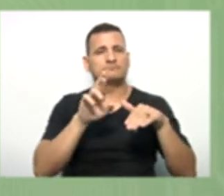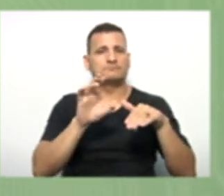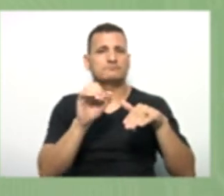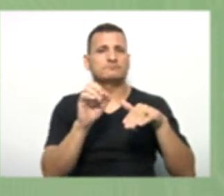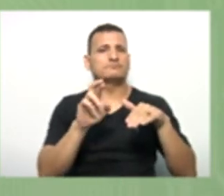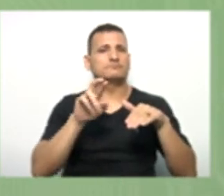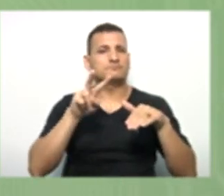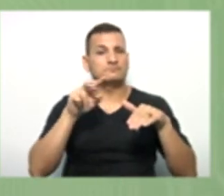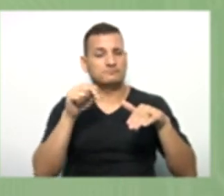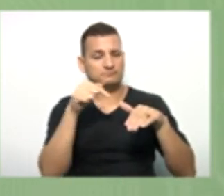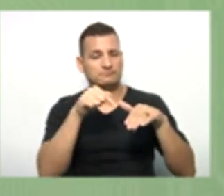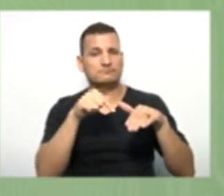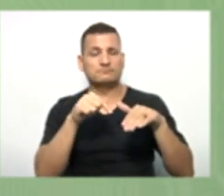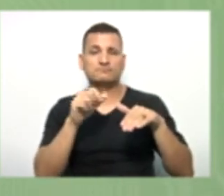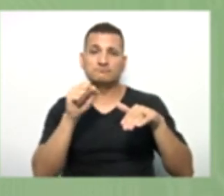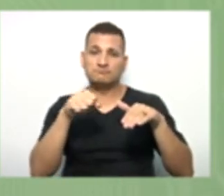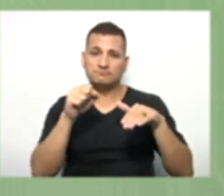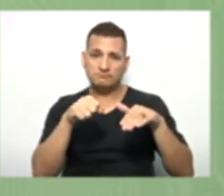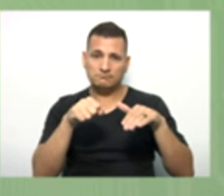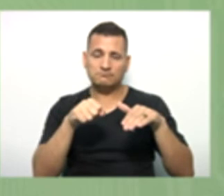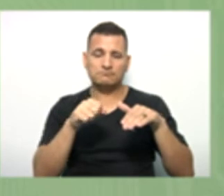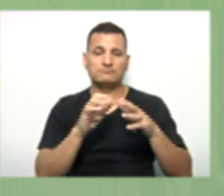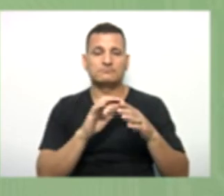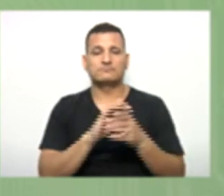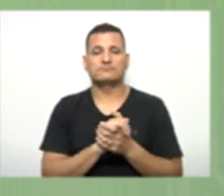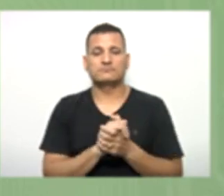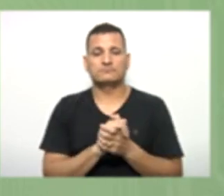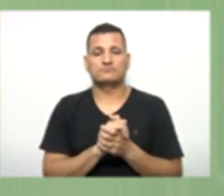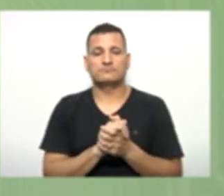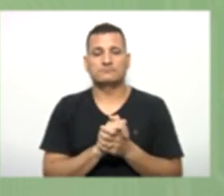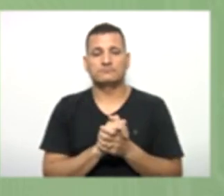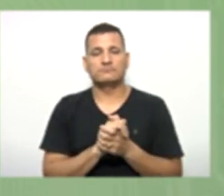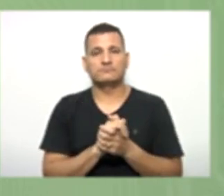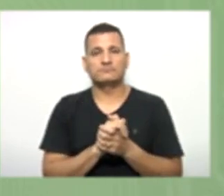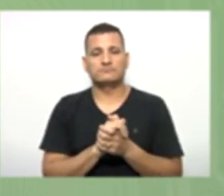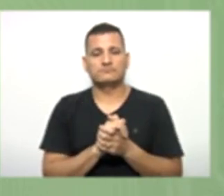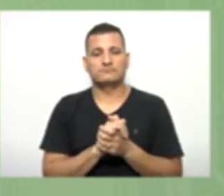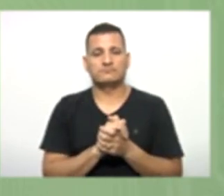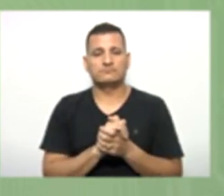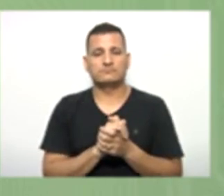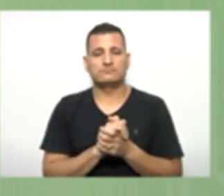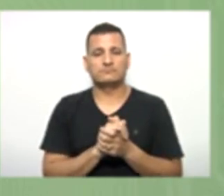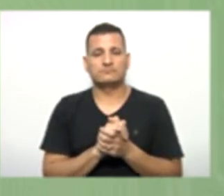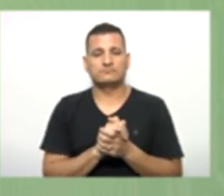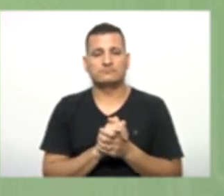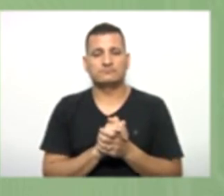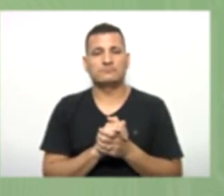ser constituída, sim, mas somente no caso de